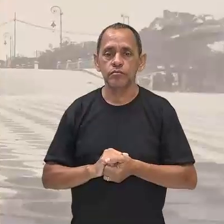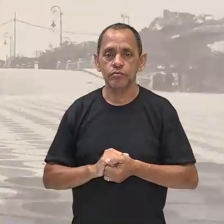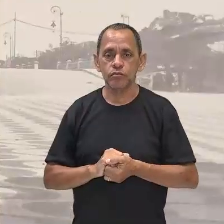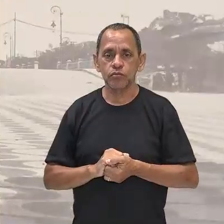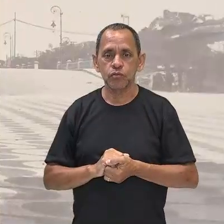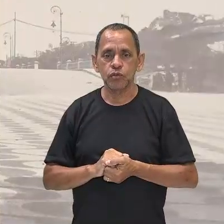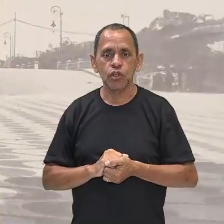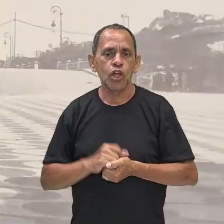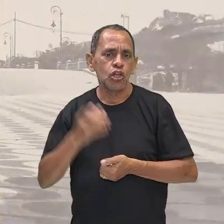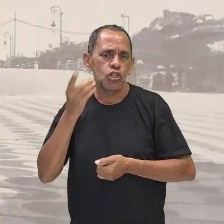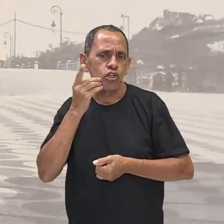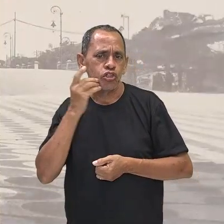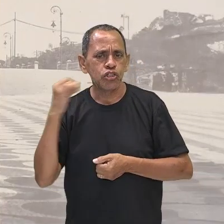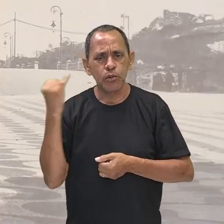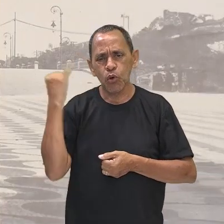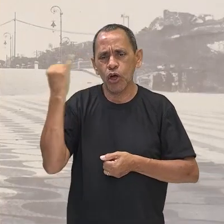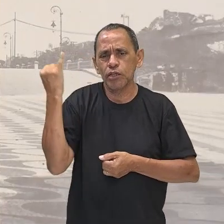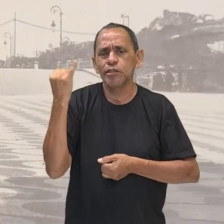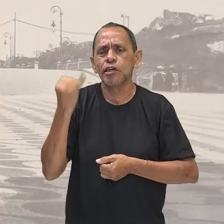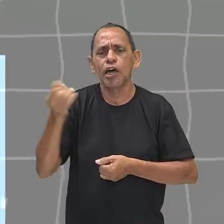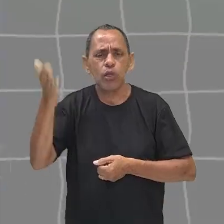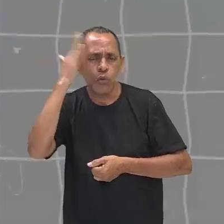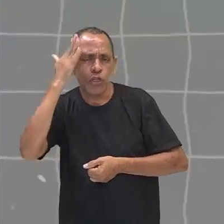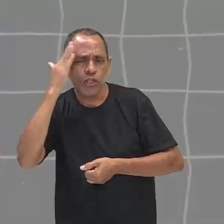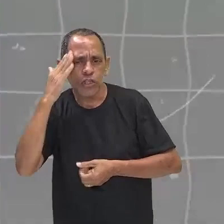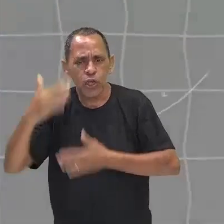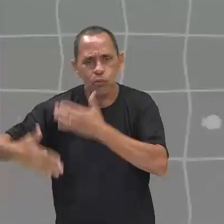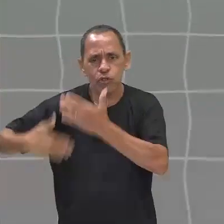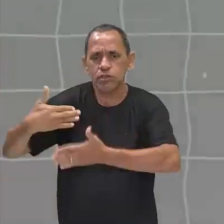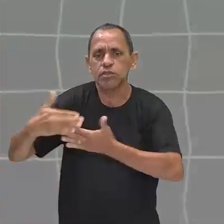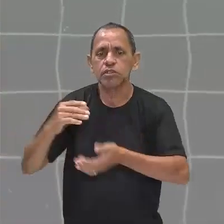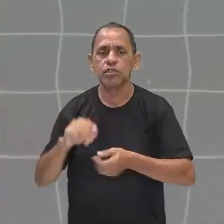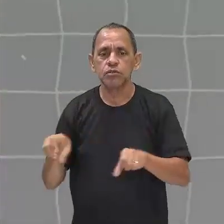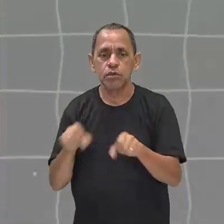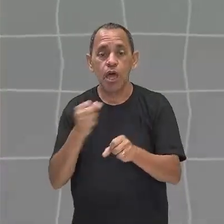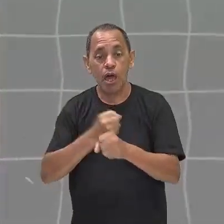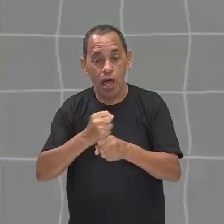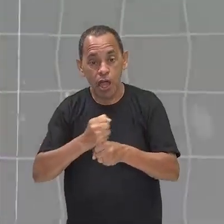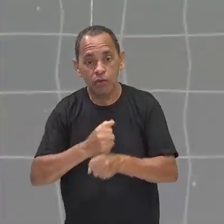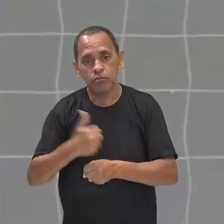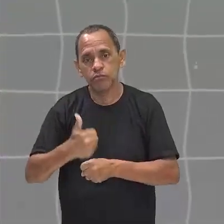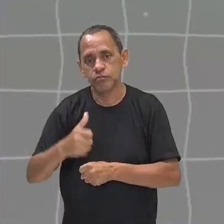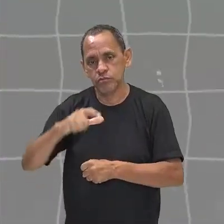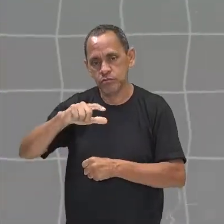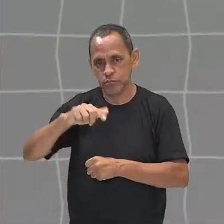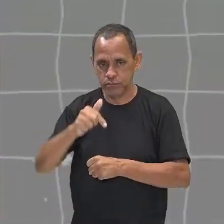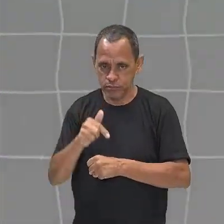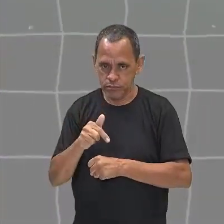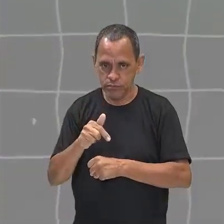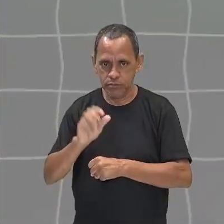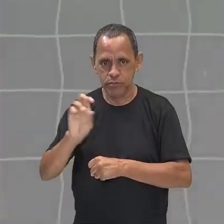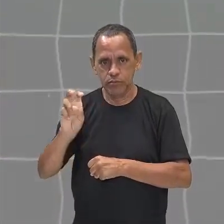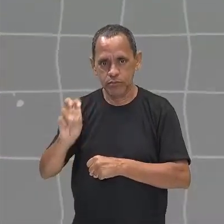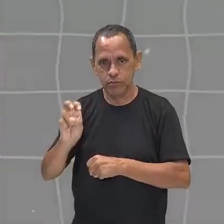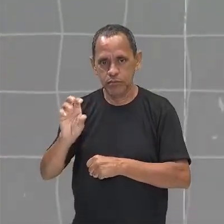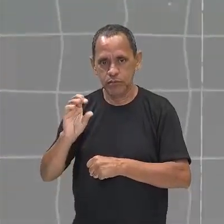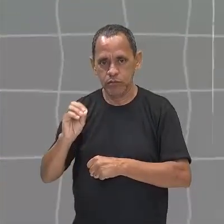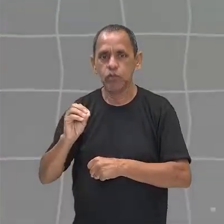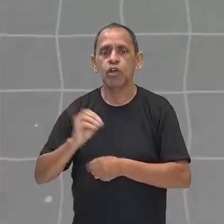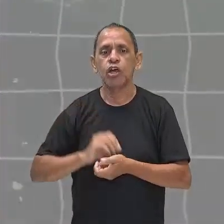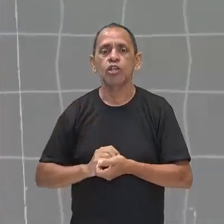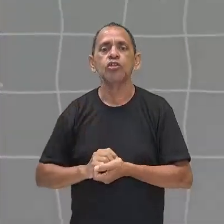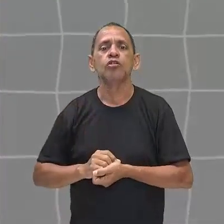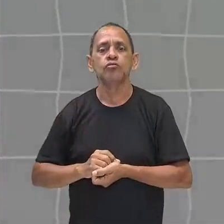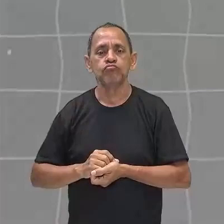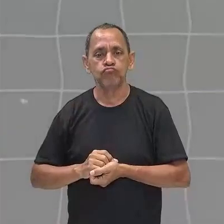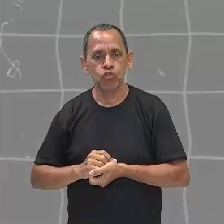data importante para a gente entender esse processo. 1750 é assinado por Portugal e Espanha o Tratado